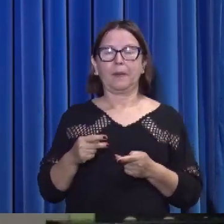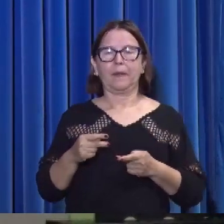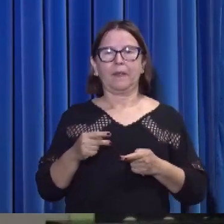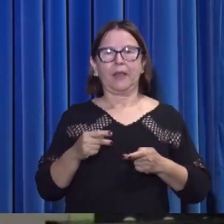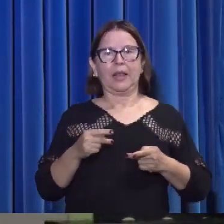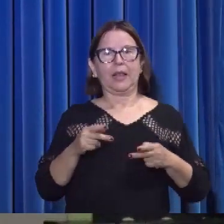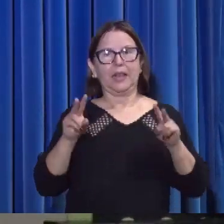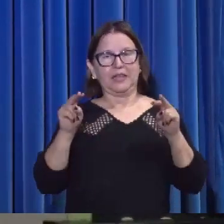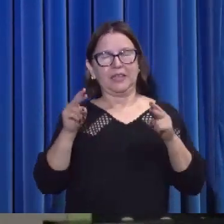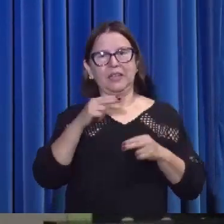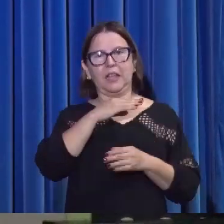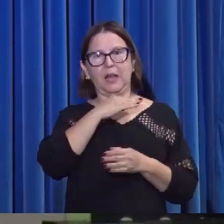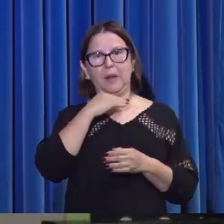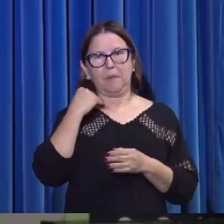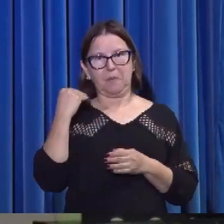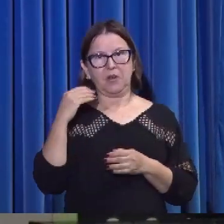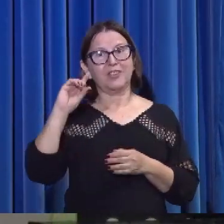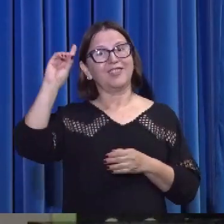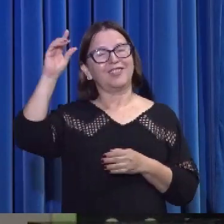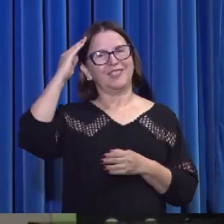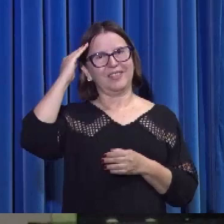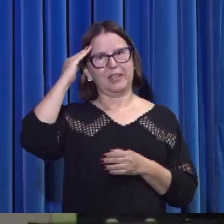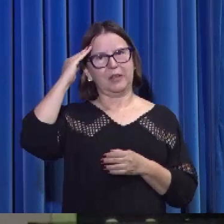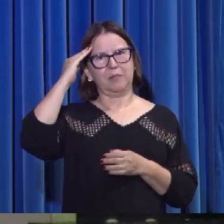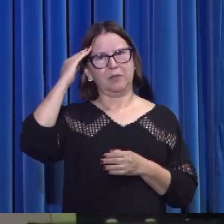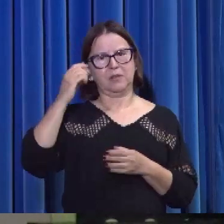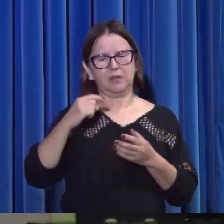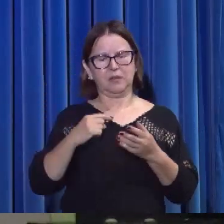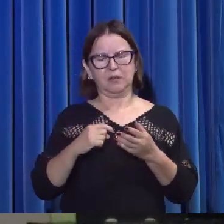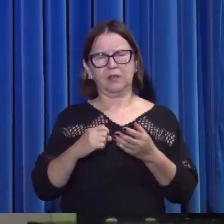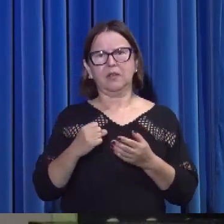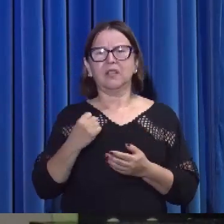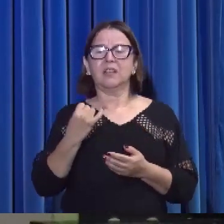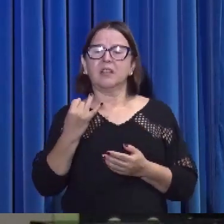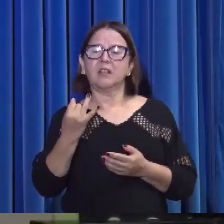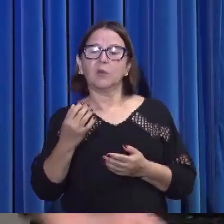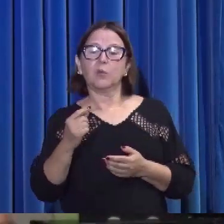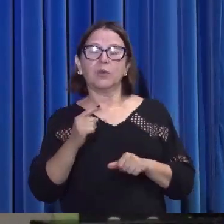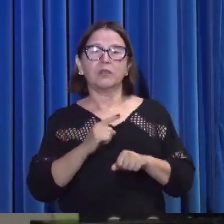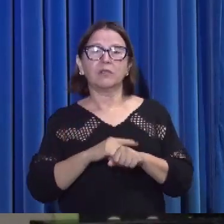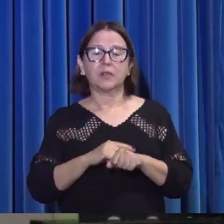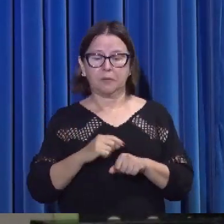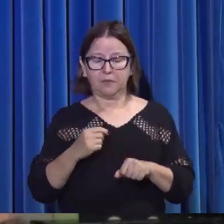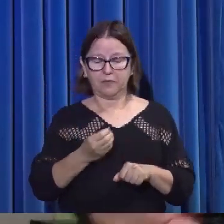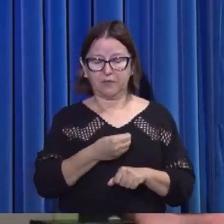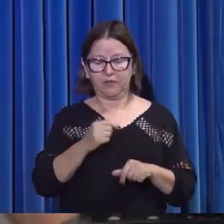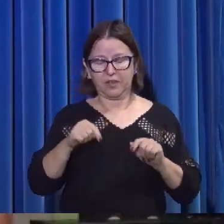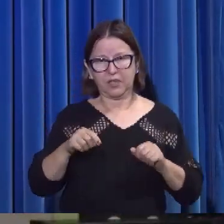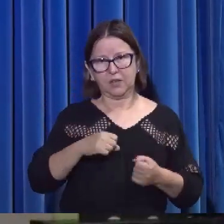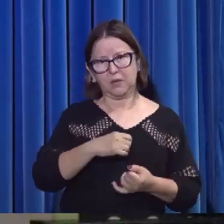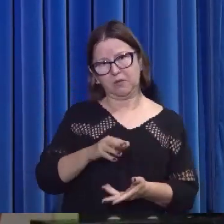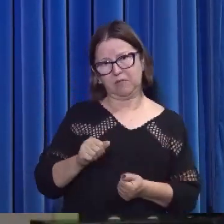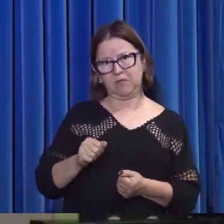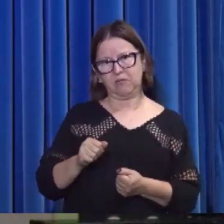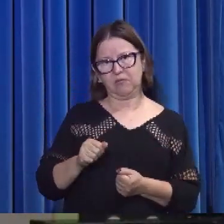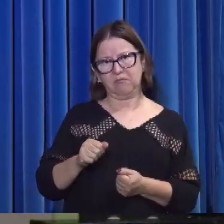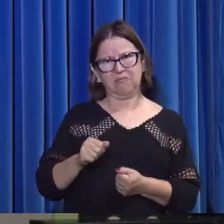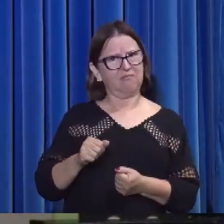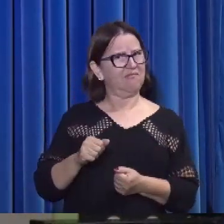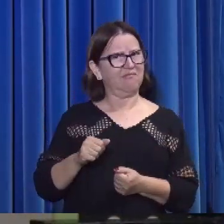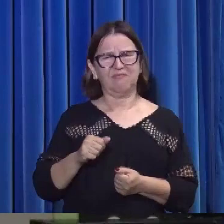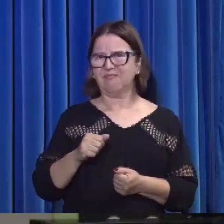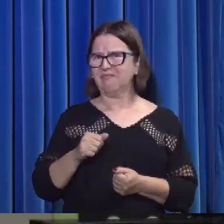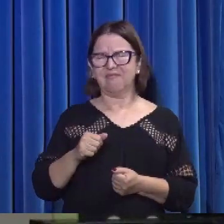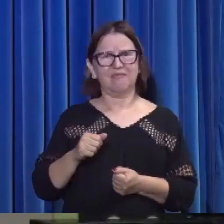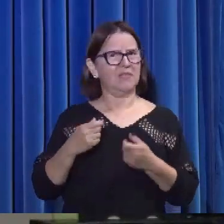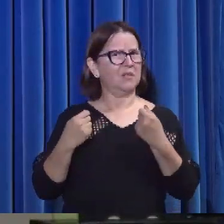Deus. Quanto tempo viveremos na terra, nós não sabemos. E não precisamos desejar saber. Olha,